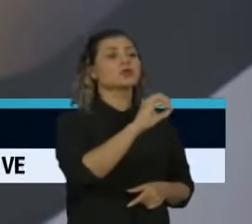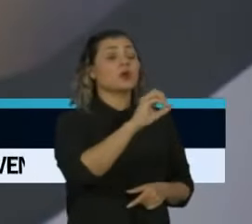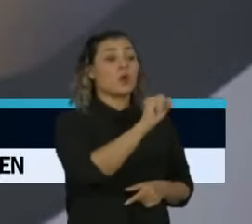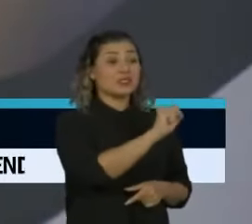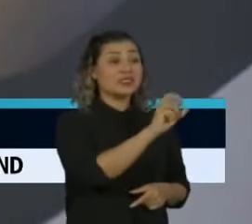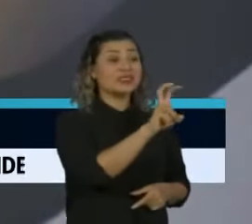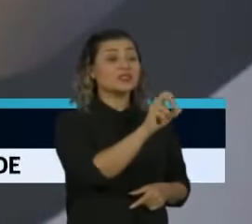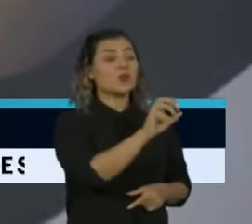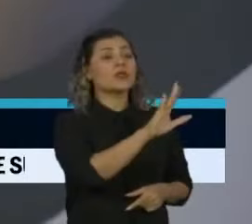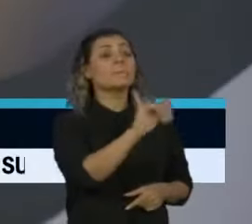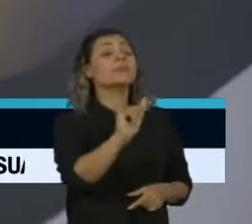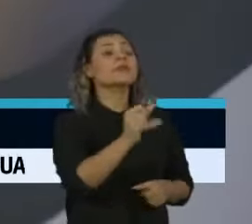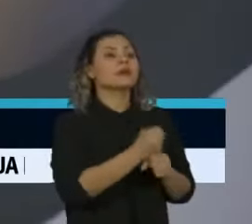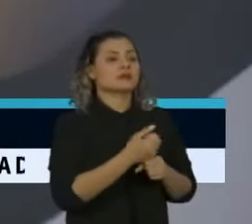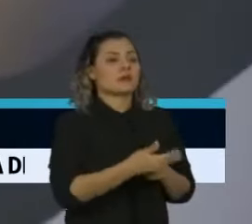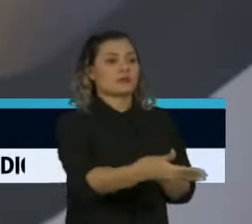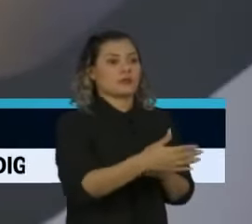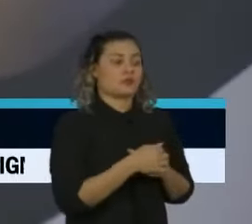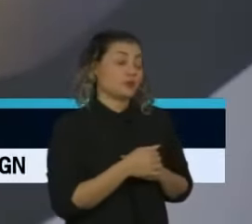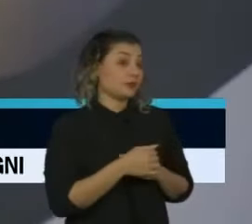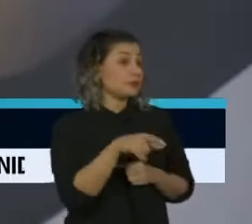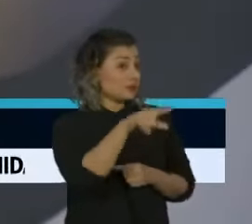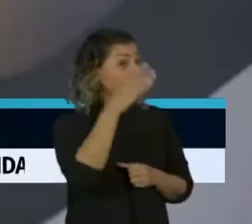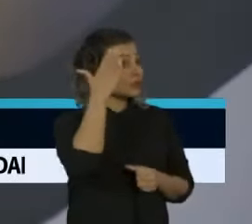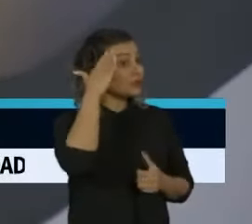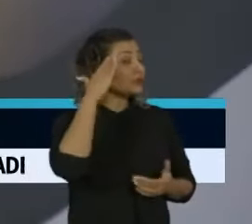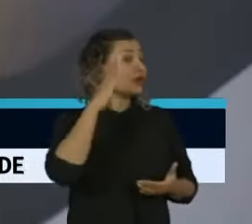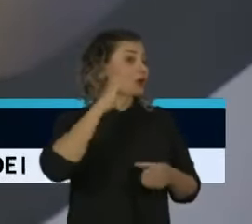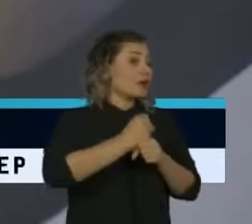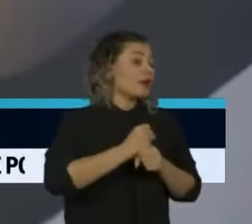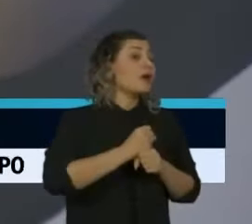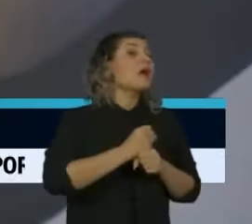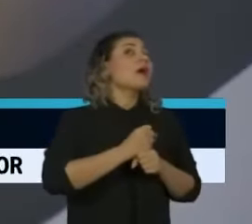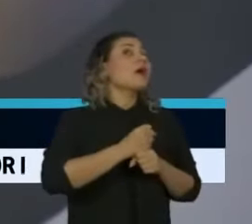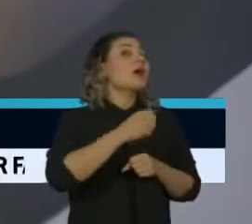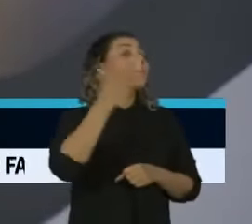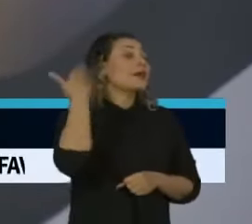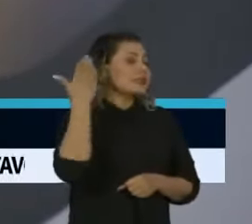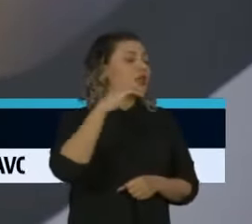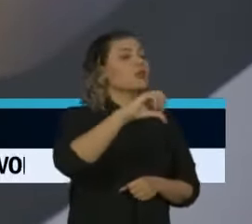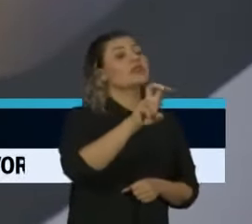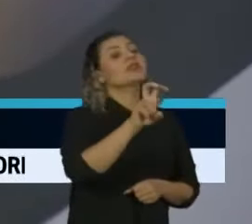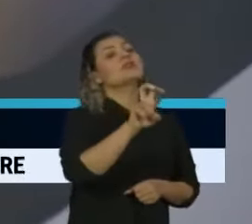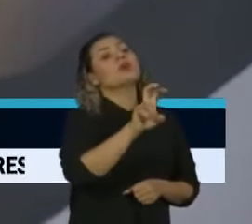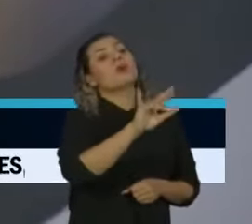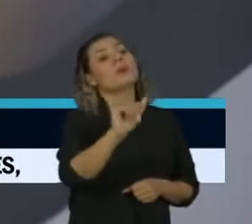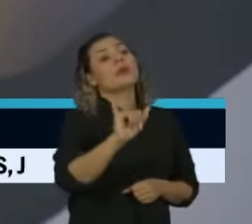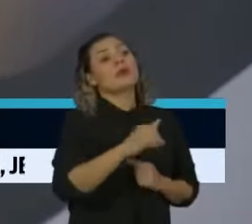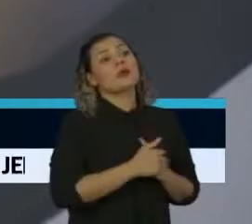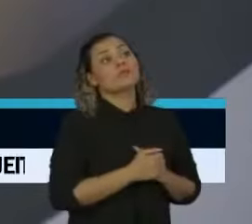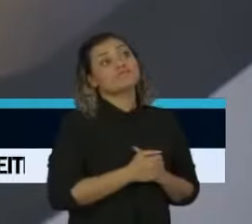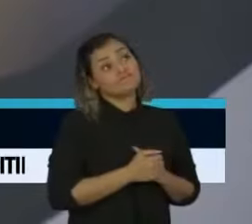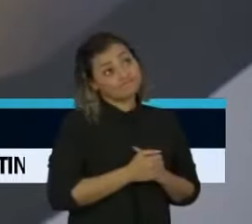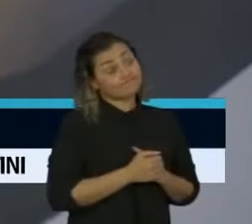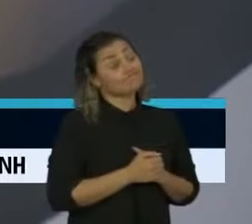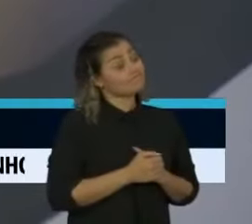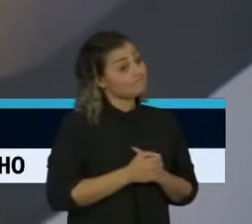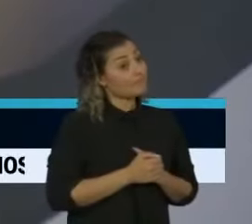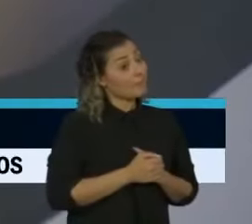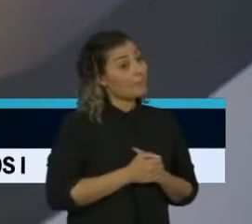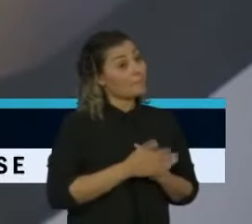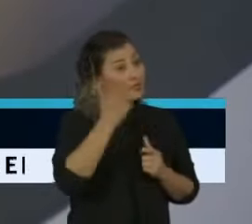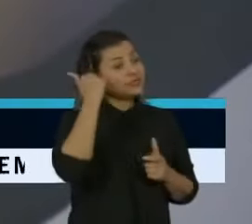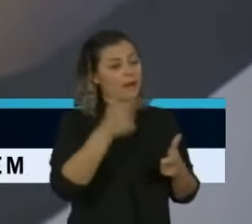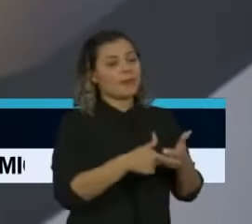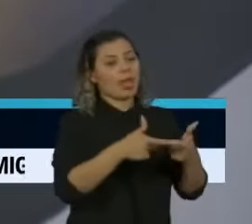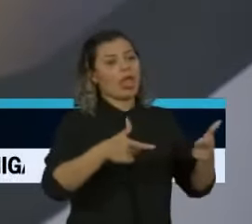850 bilhões esse ano. Só para a gente ter ideia, no passado foi 95 bilhões. Já era esperado um pouco de aumento do déficit por causa